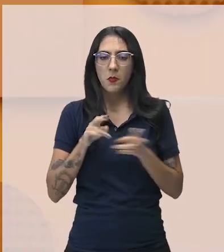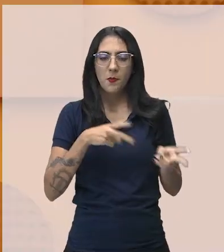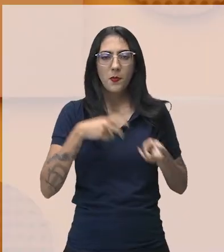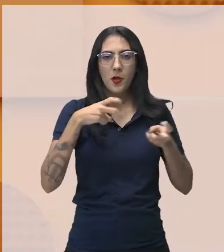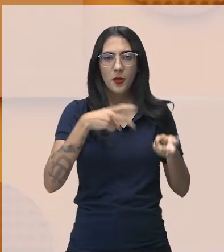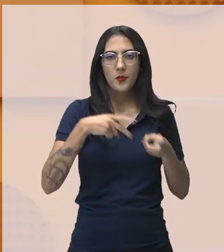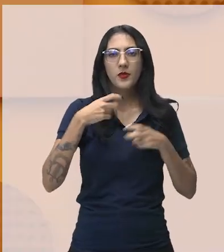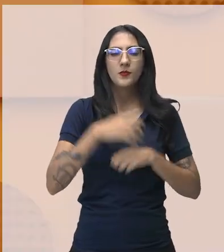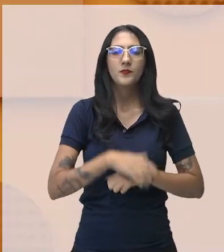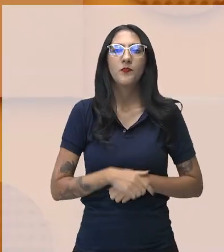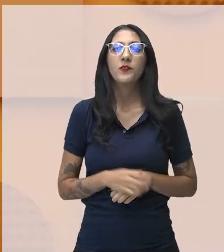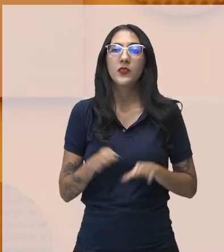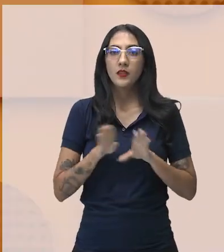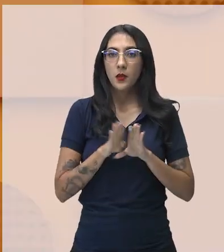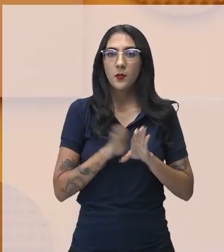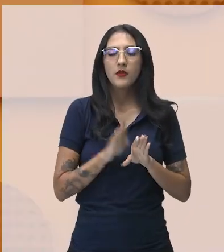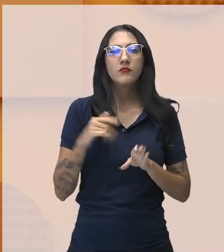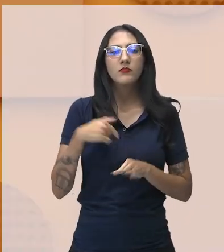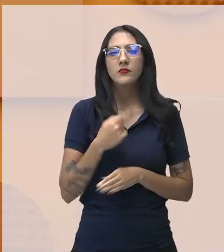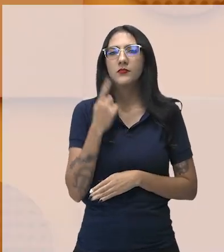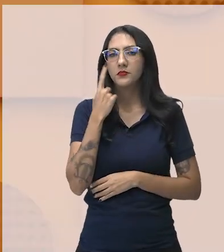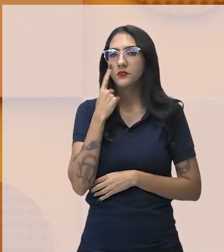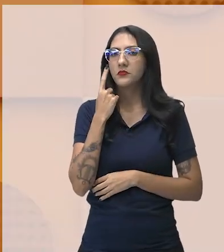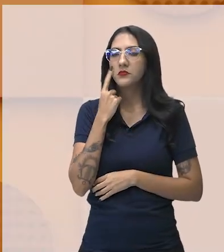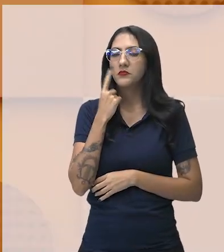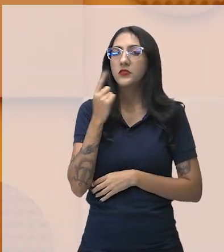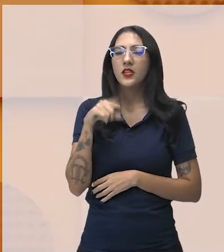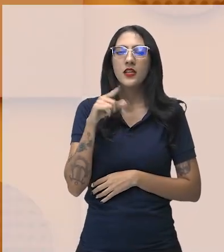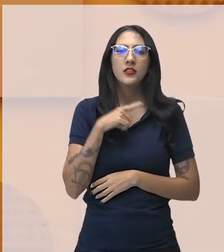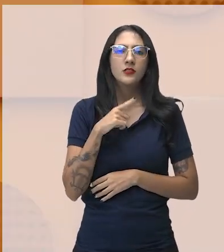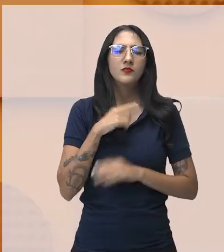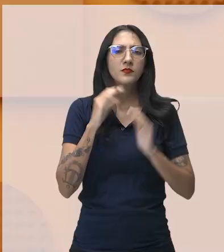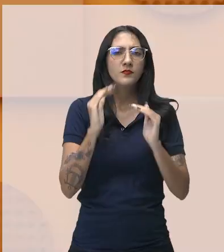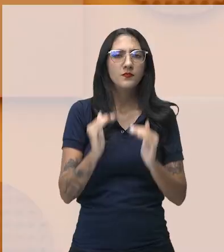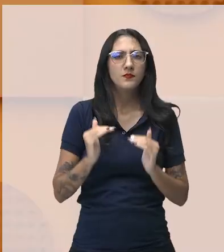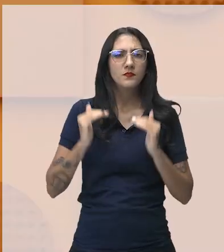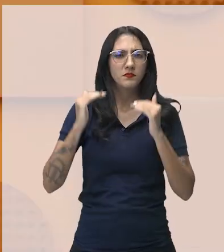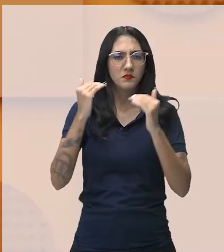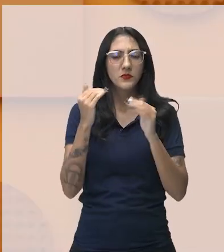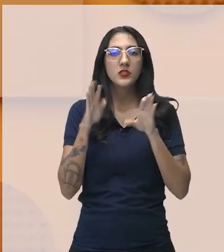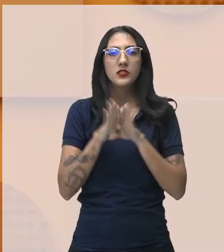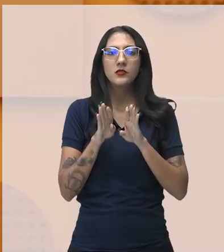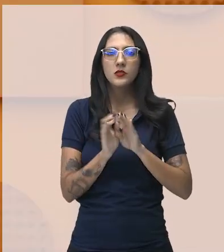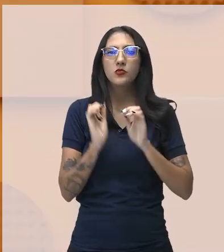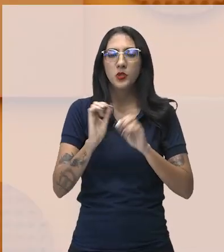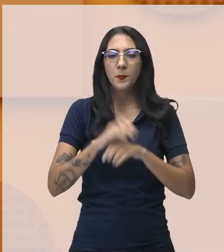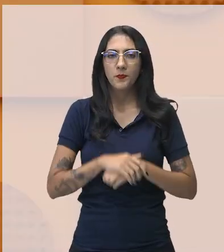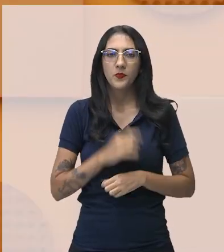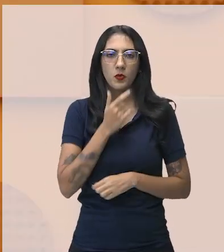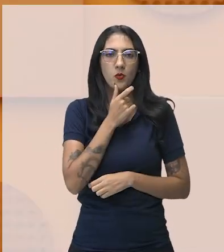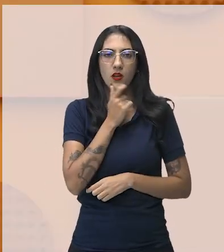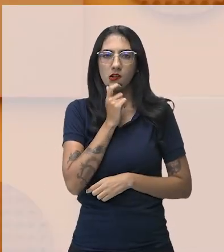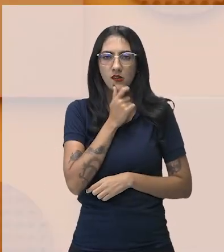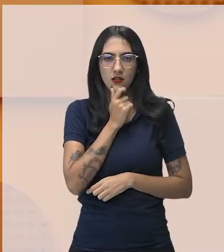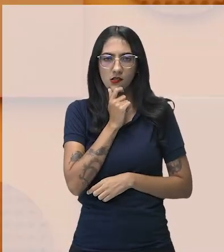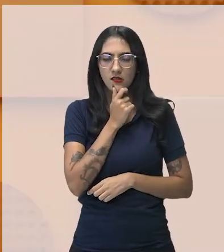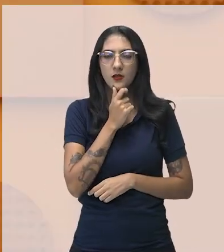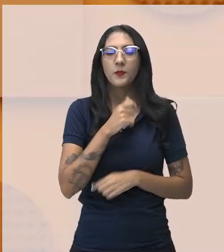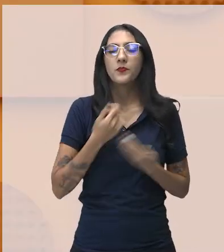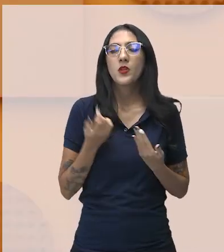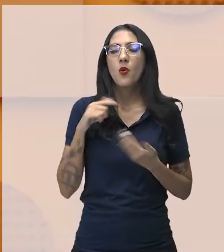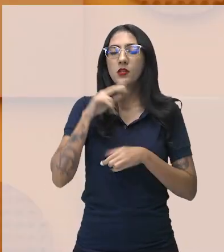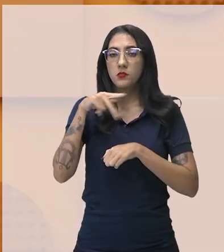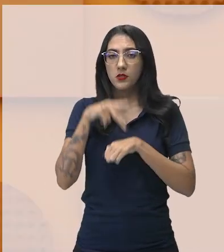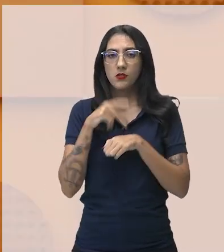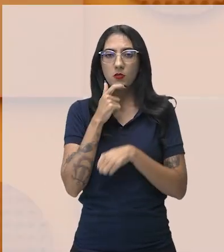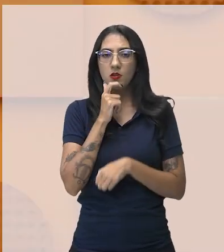estudar que um deles, naquele período ali que era a ascensão, que tinha grande poder, que era a Inglaterra, gente. A Inglaterra